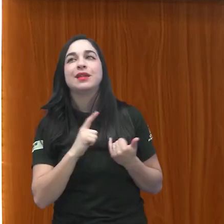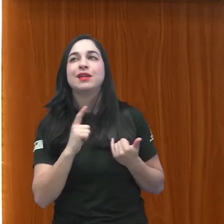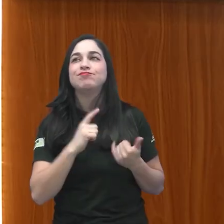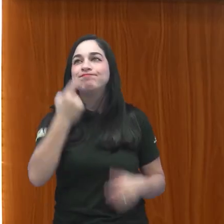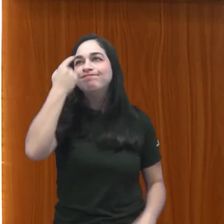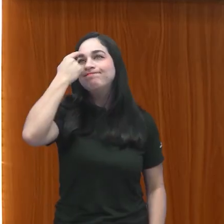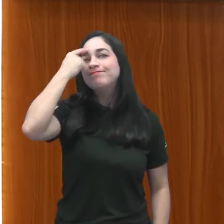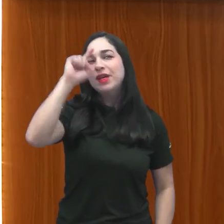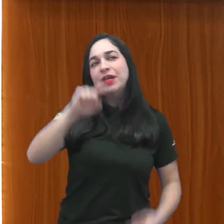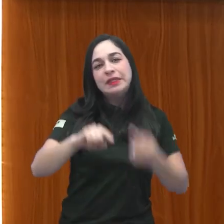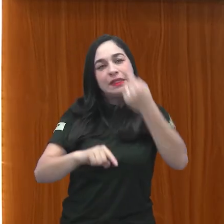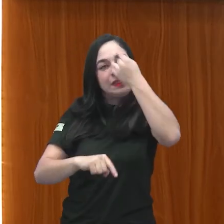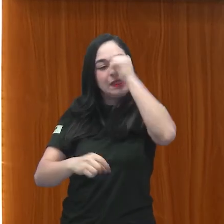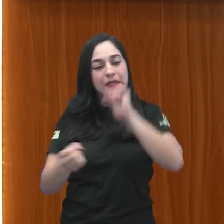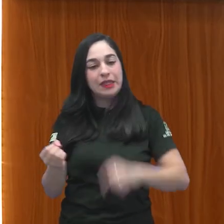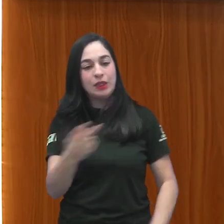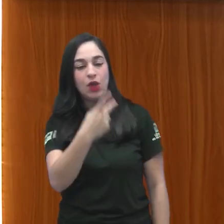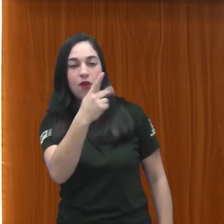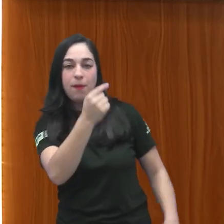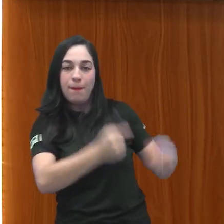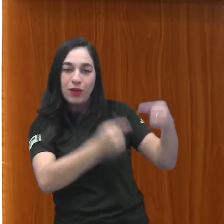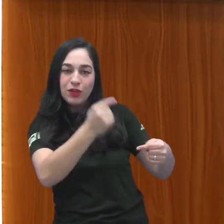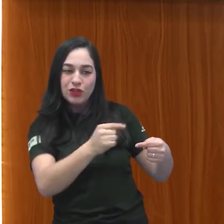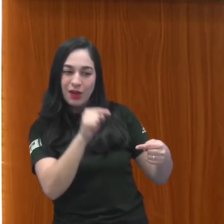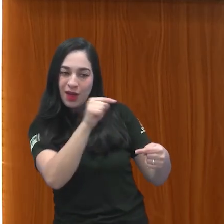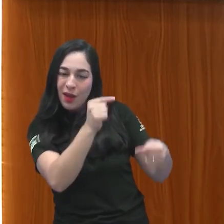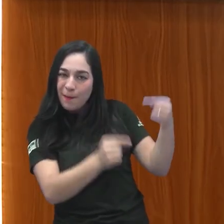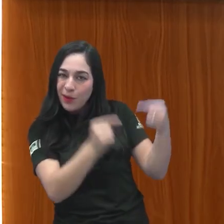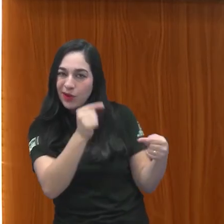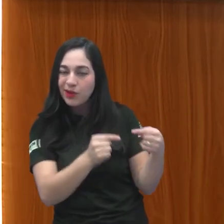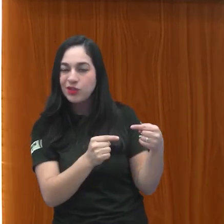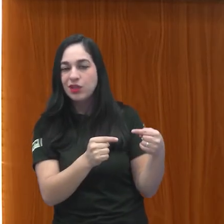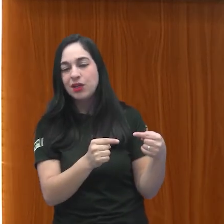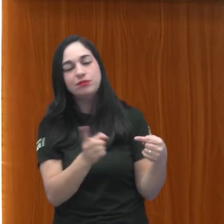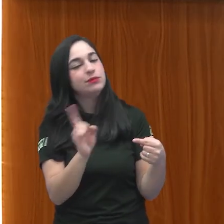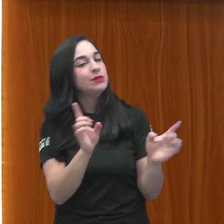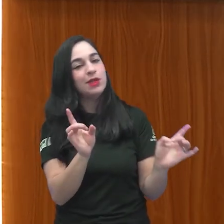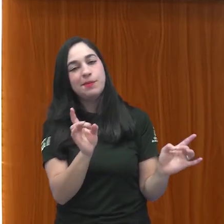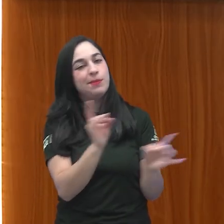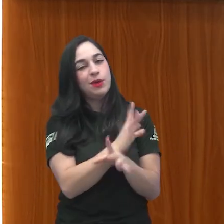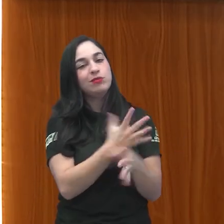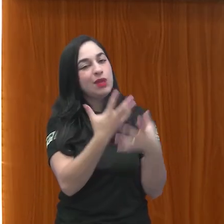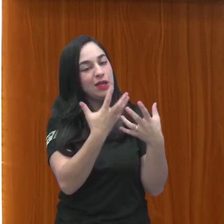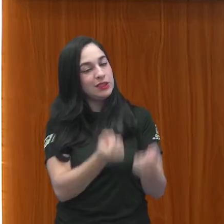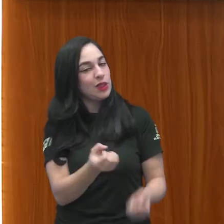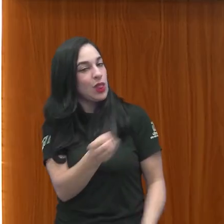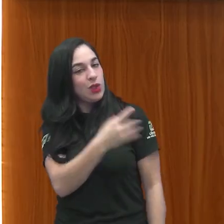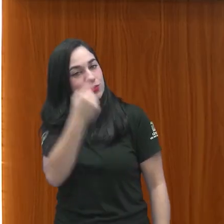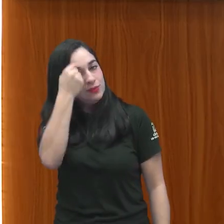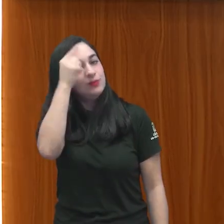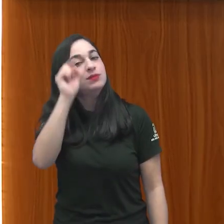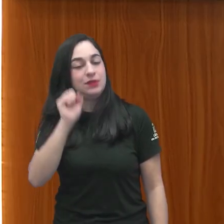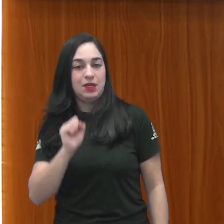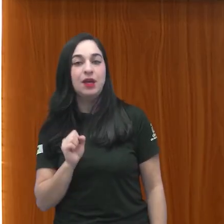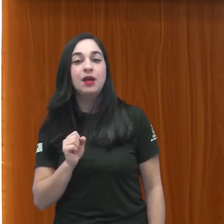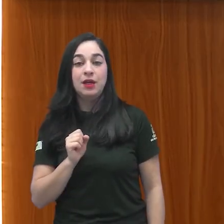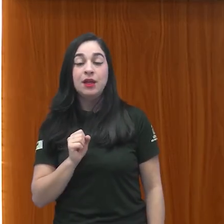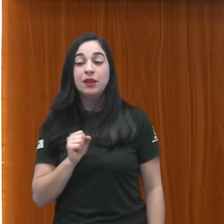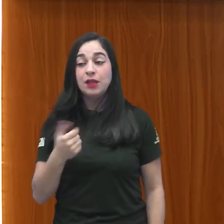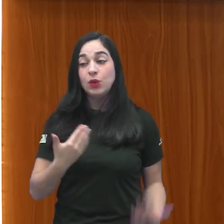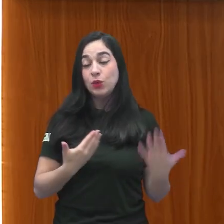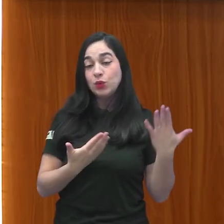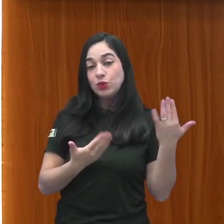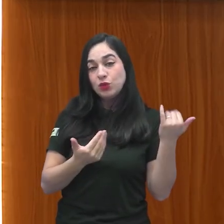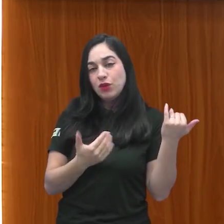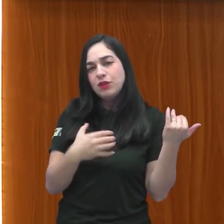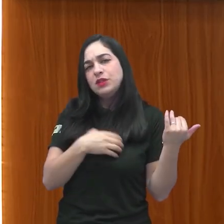demanda nova para a política, e a política, de certa forma, não está preparada para atender essa perspectiva. Então